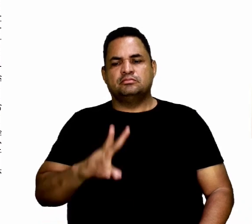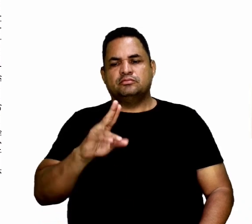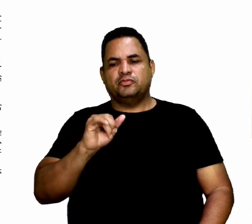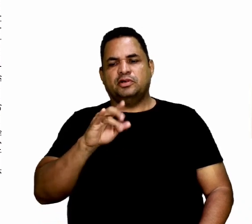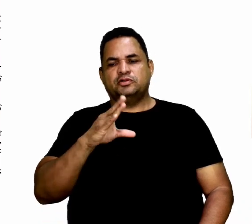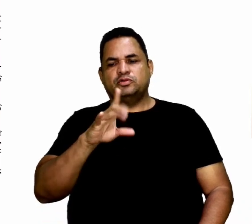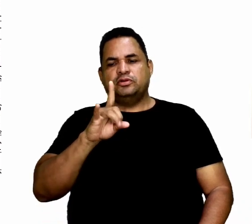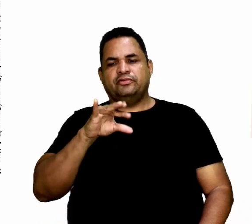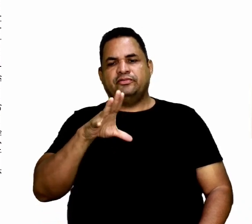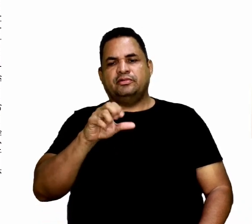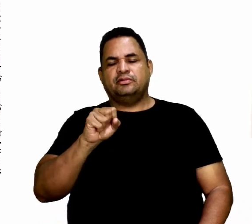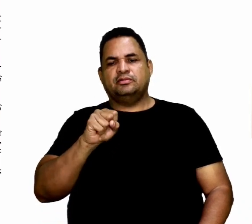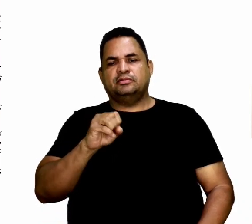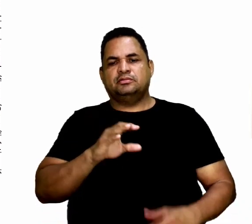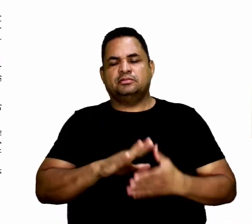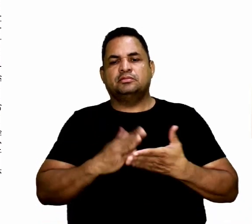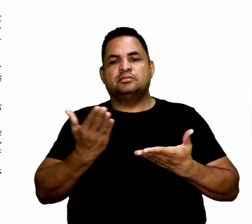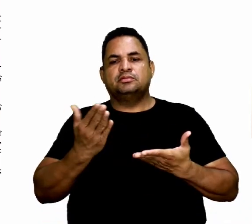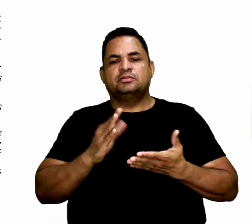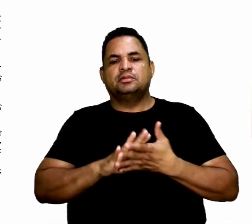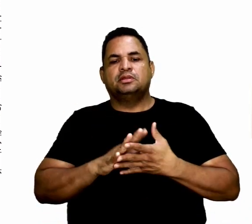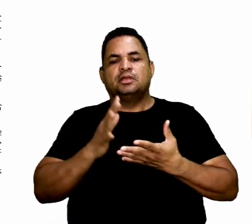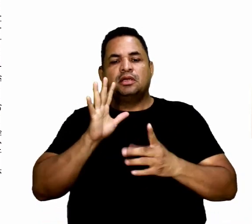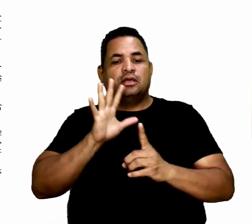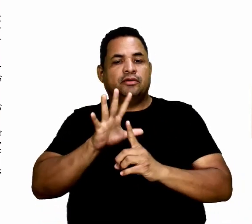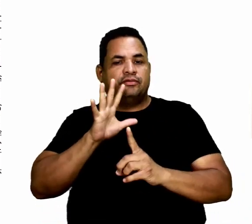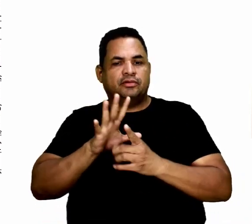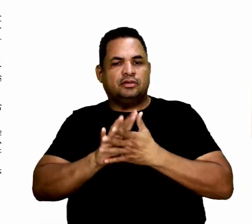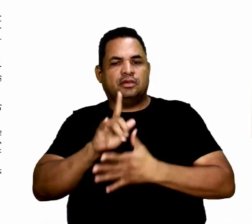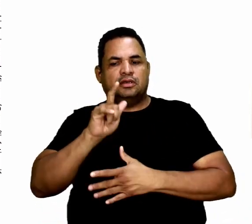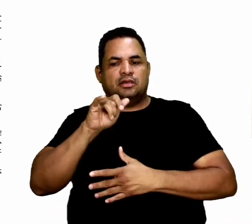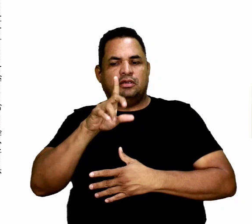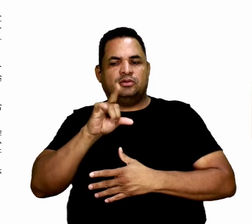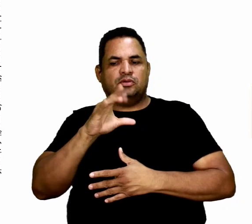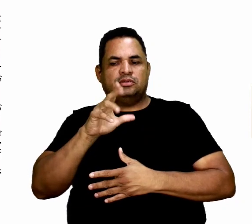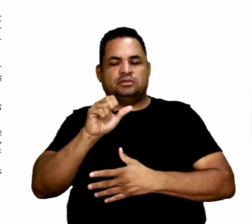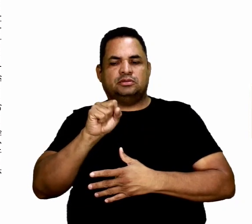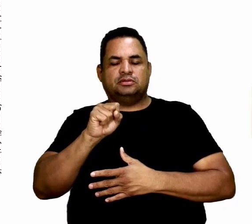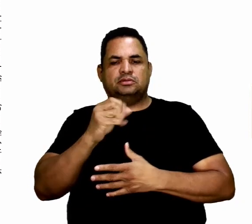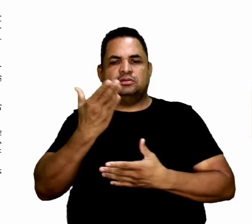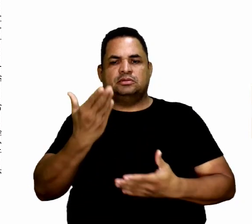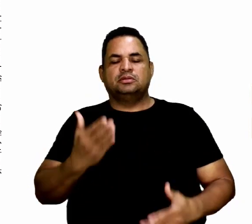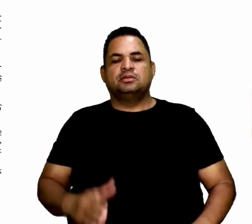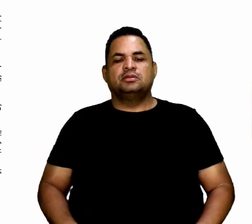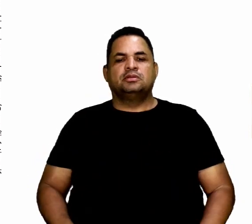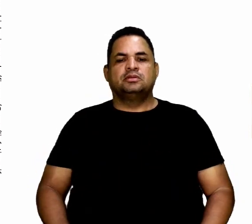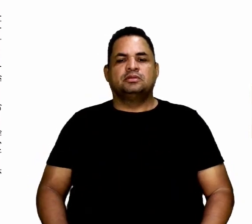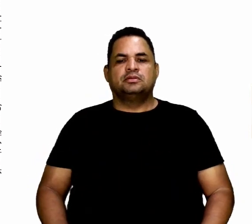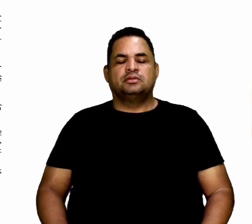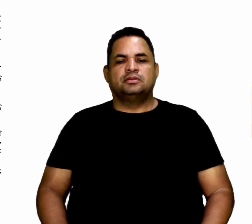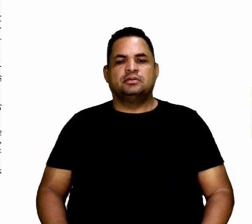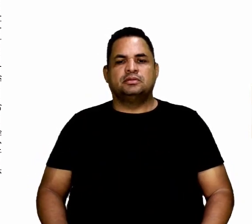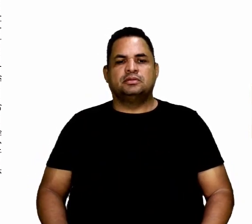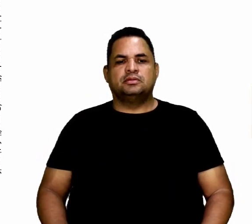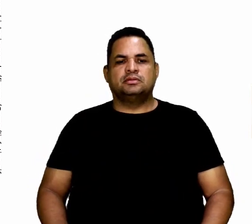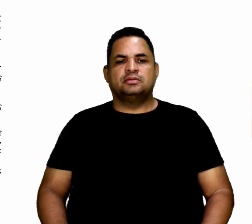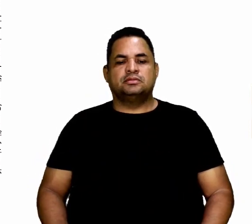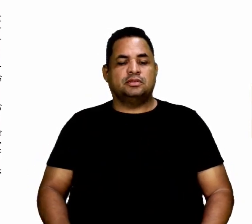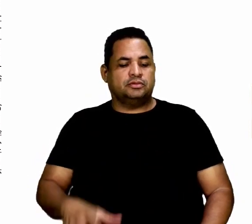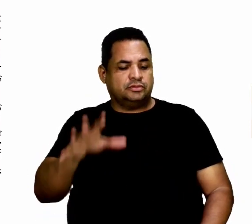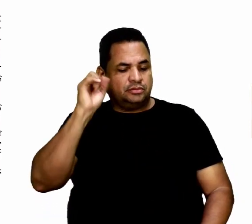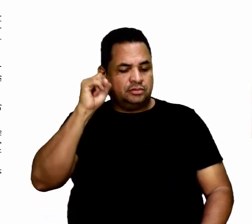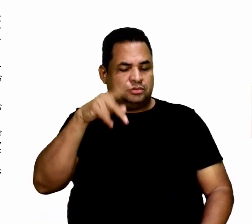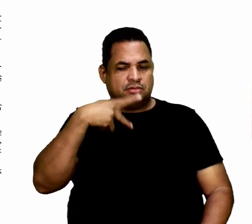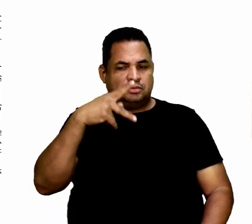é ele que rege aí as glândulas. Esses linfonodos que a gente fala, eles são glândulas. Quando você vai ouvir falar o nome,